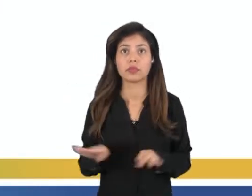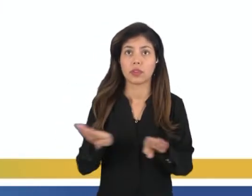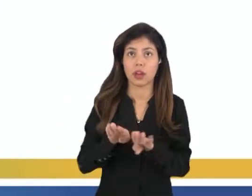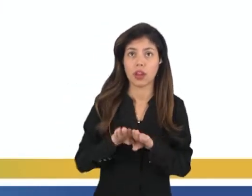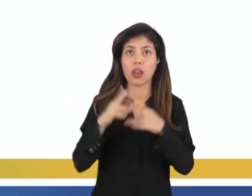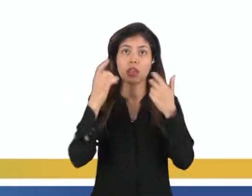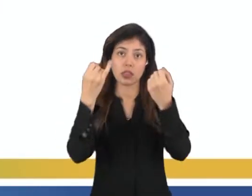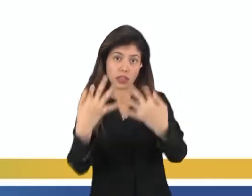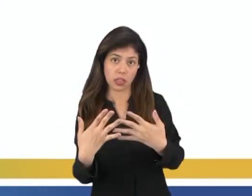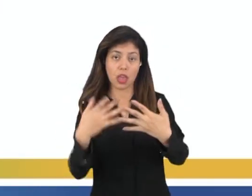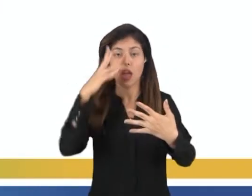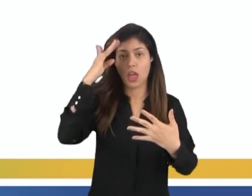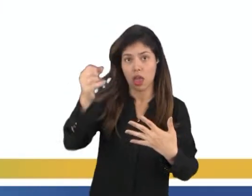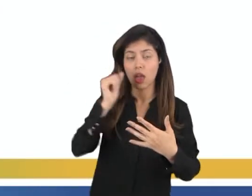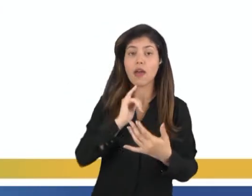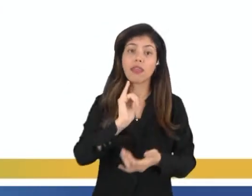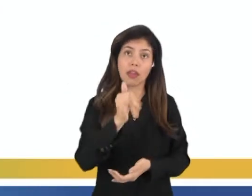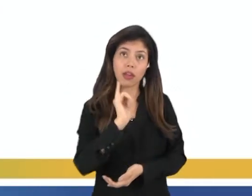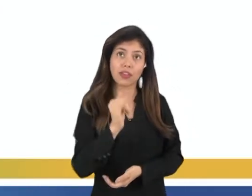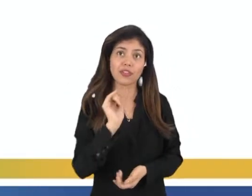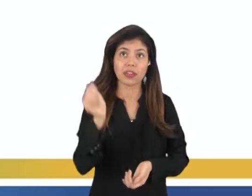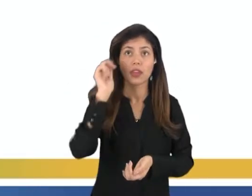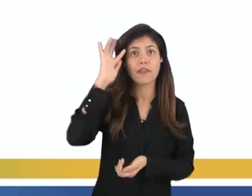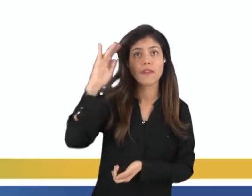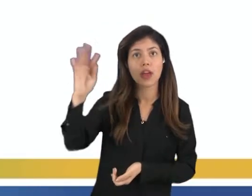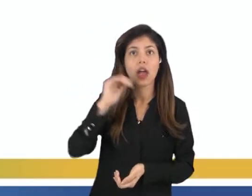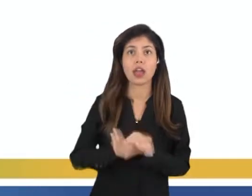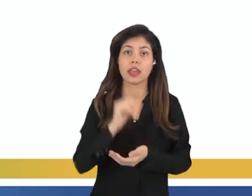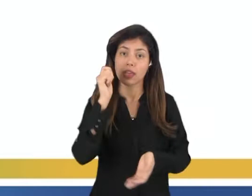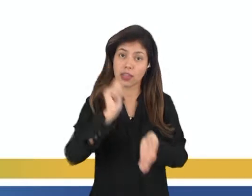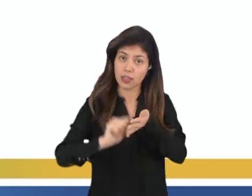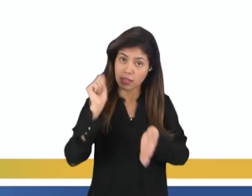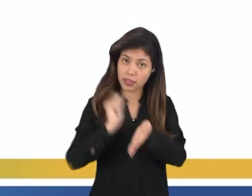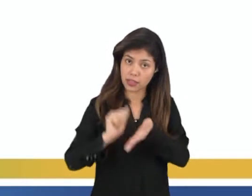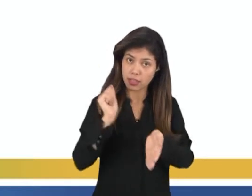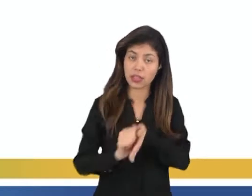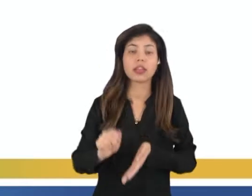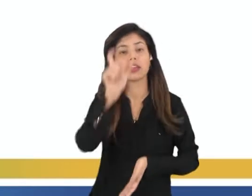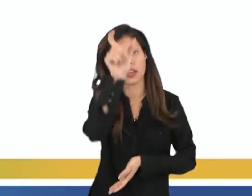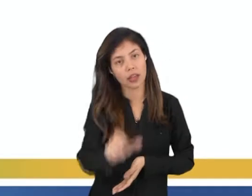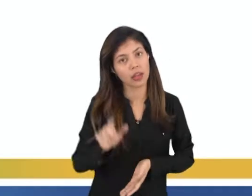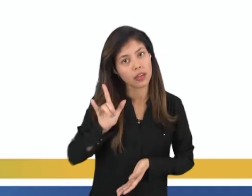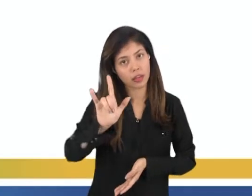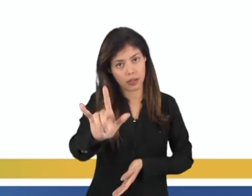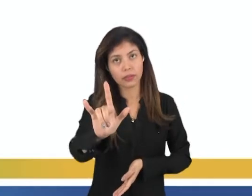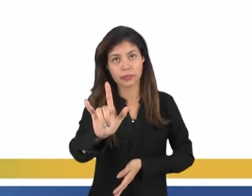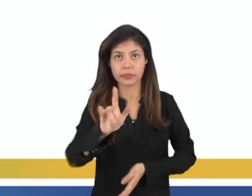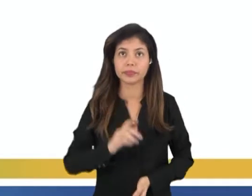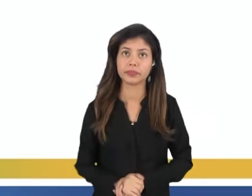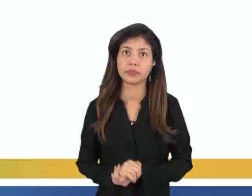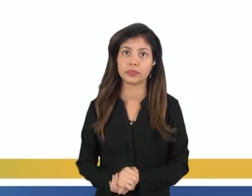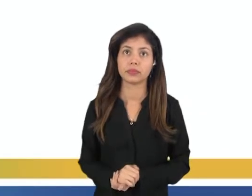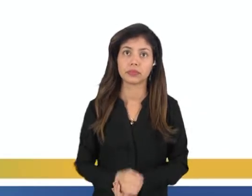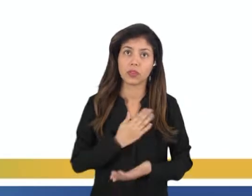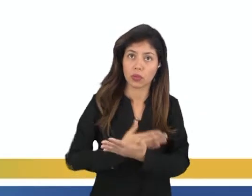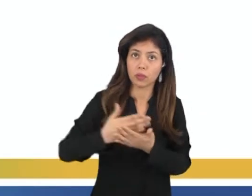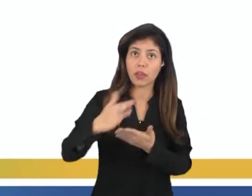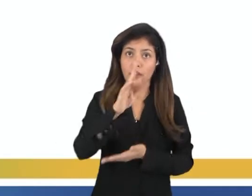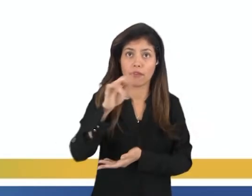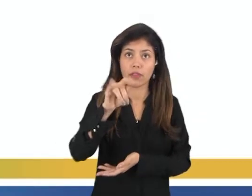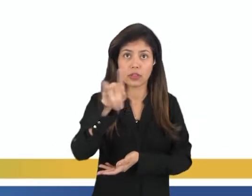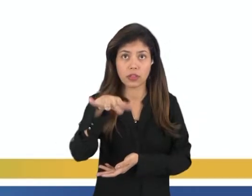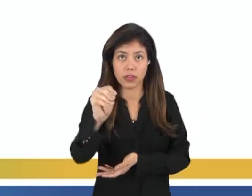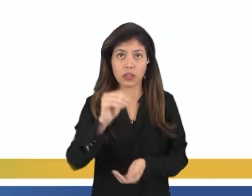uma narrativa ficcional escrita e divulgada por fãs, que são os fanarts ou arte de fã, inicialmente em